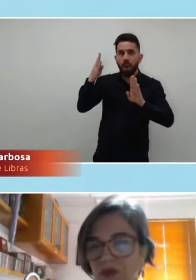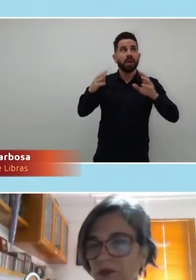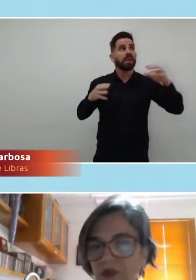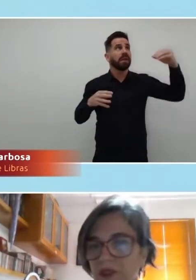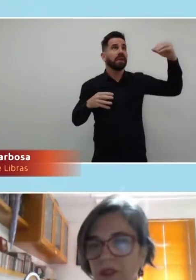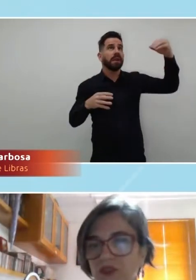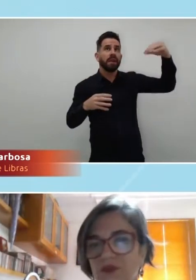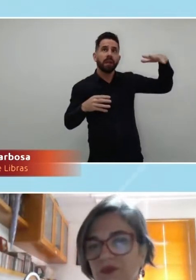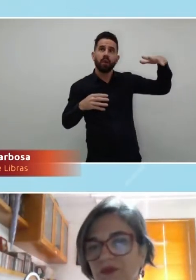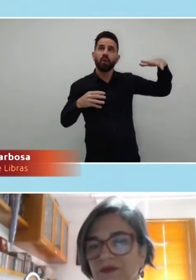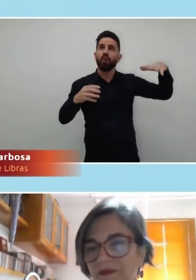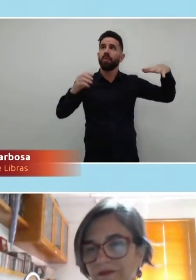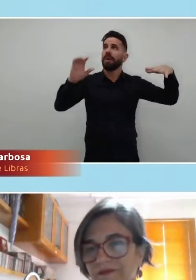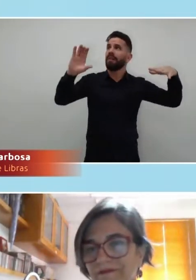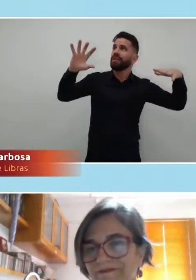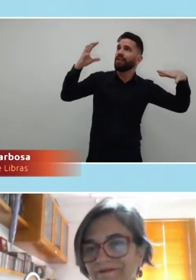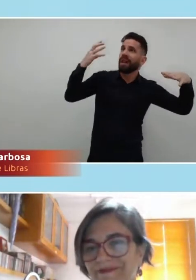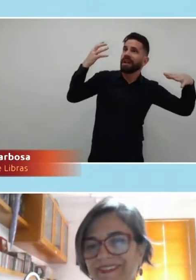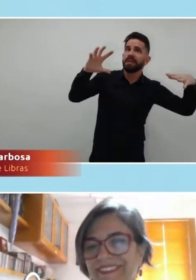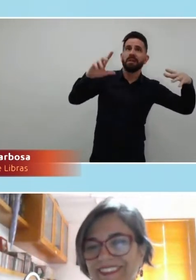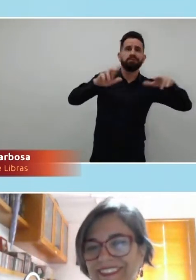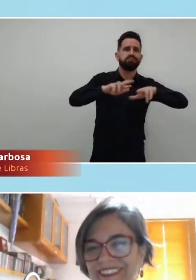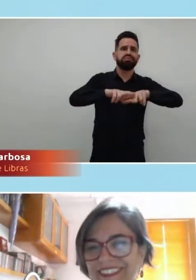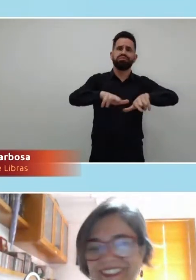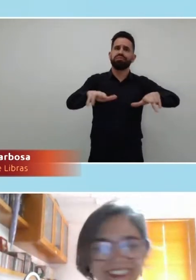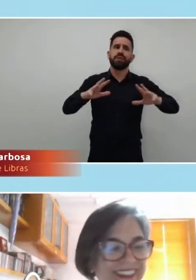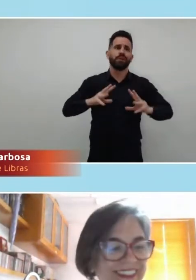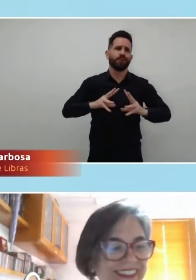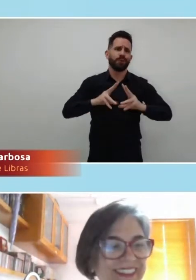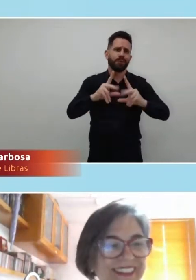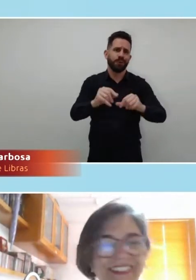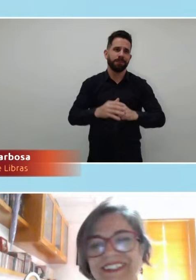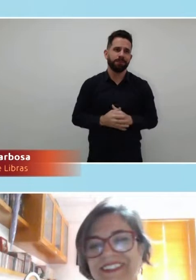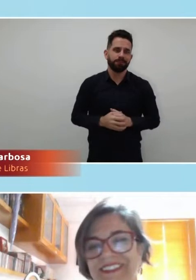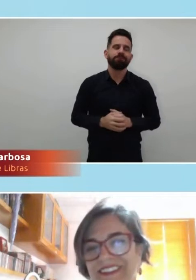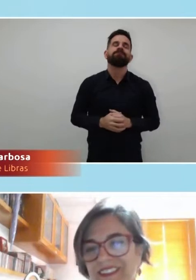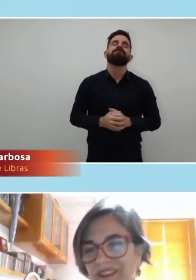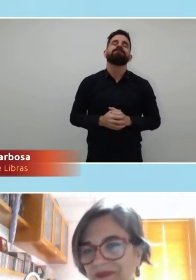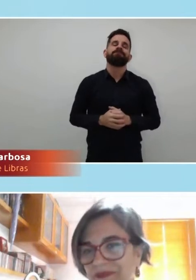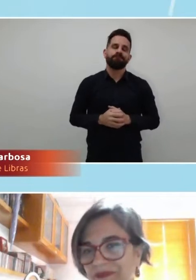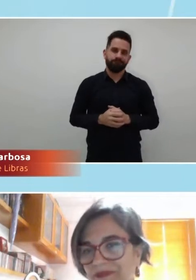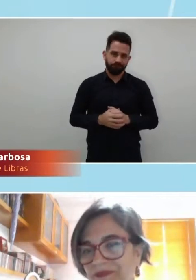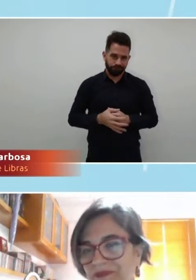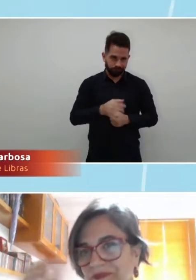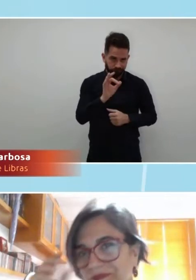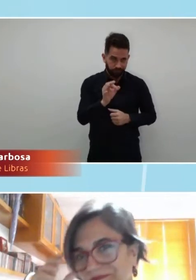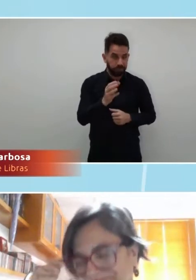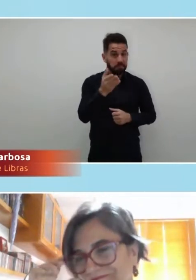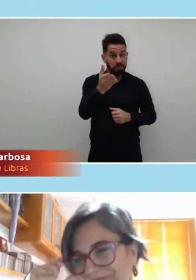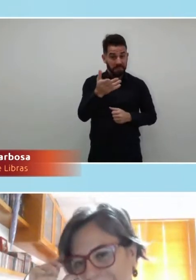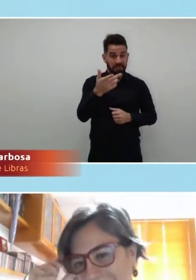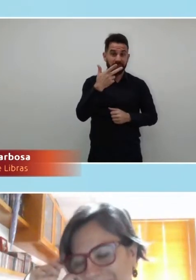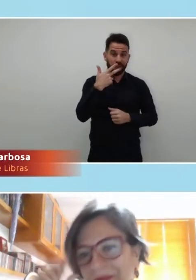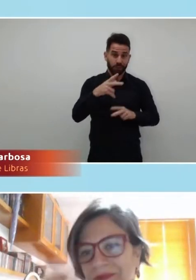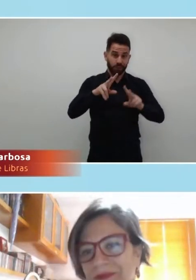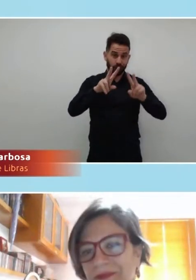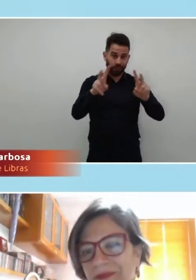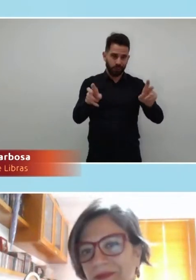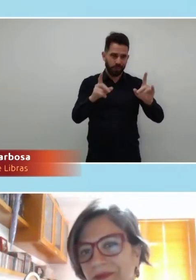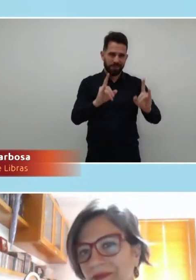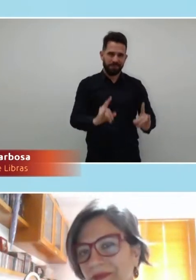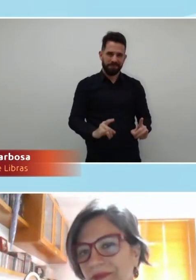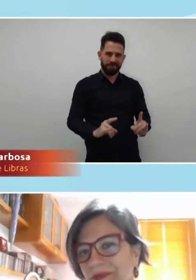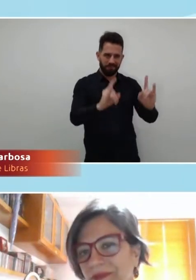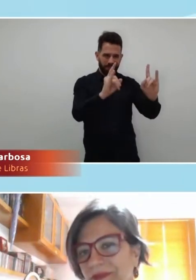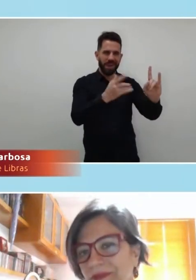tudo, absolutamente tudo. Bom, professora, já que a senhora tocou no assunto do prédio público referente, né? Na verdade, o prédio